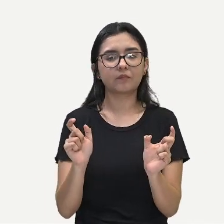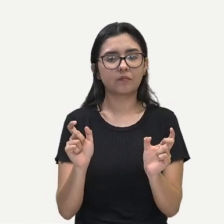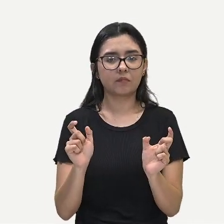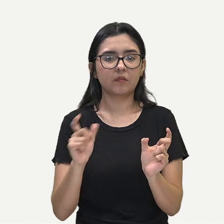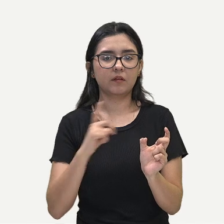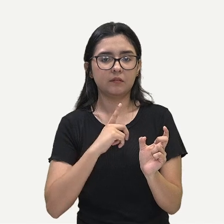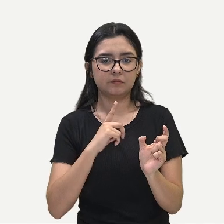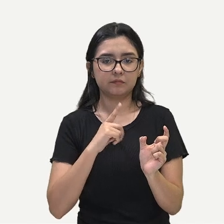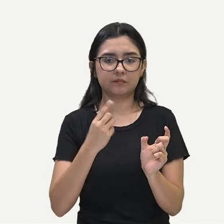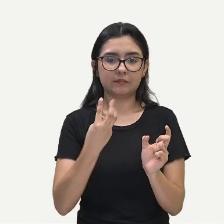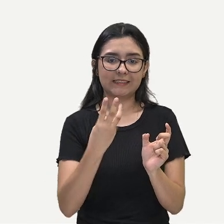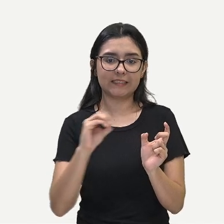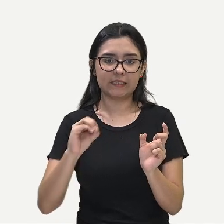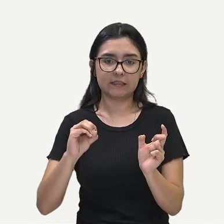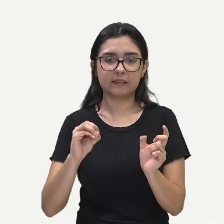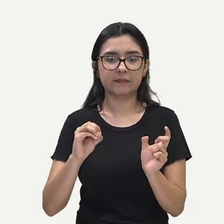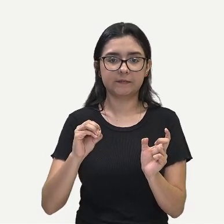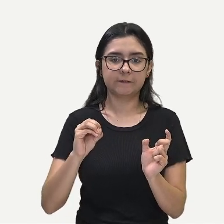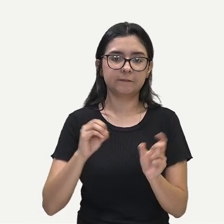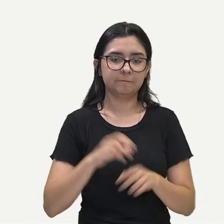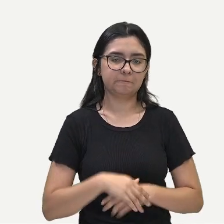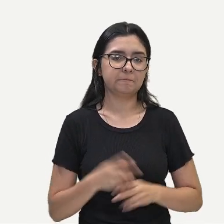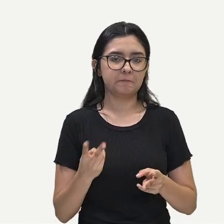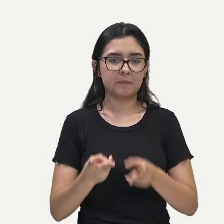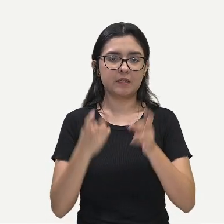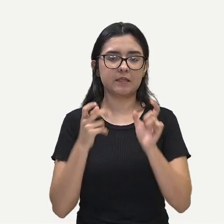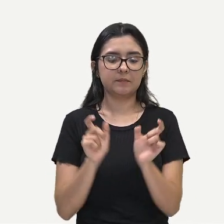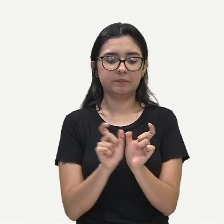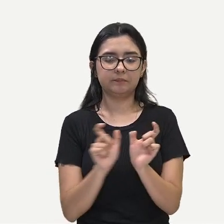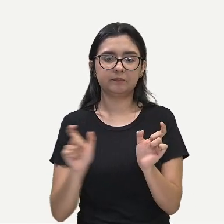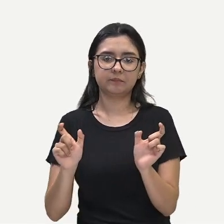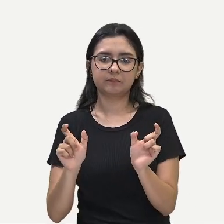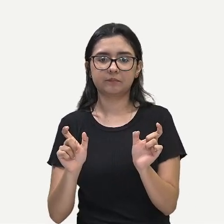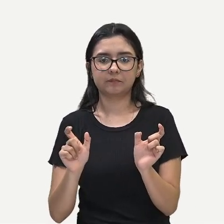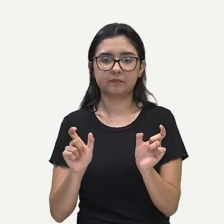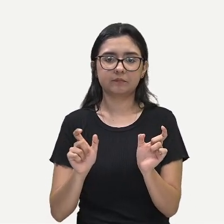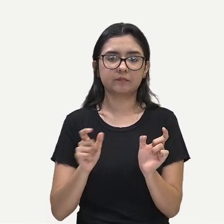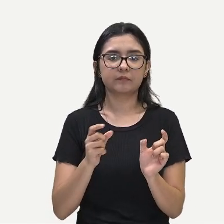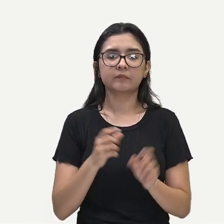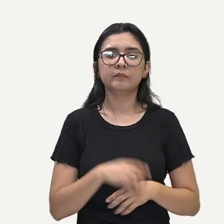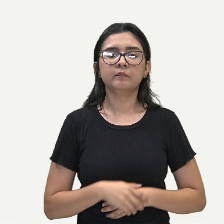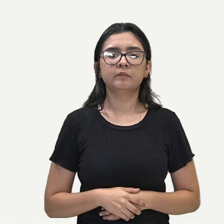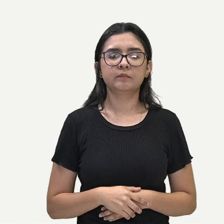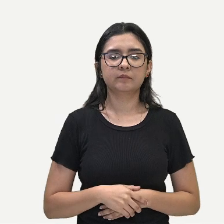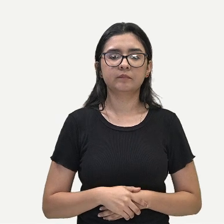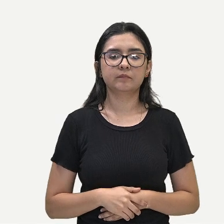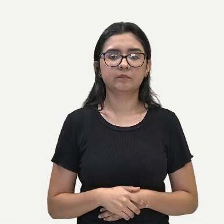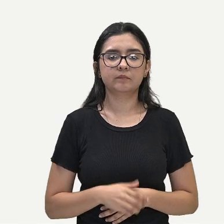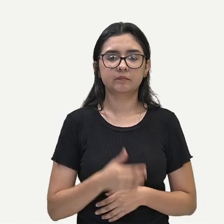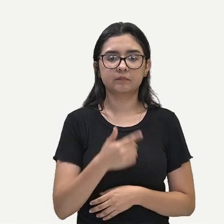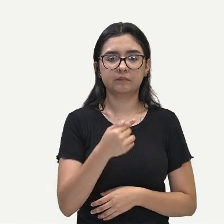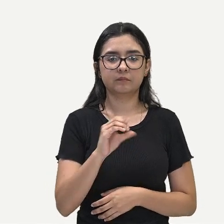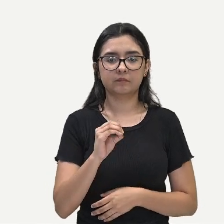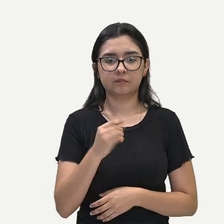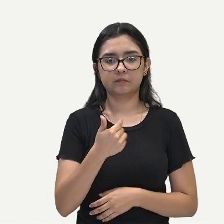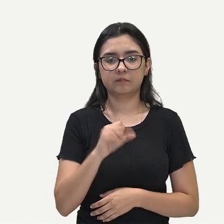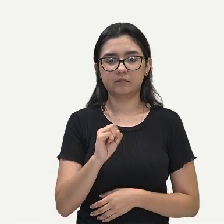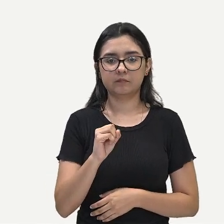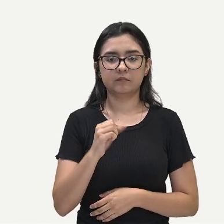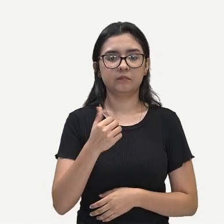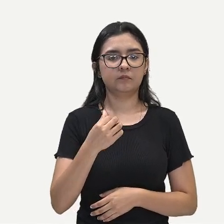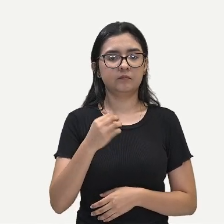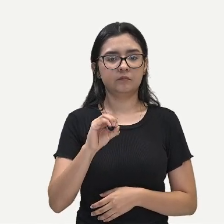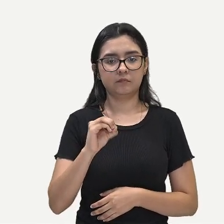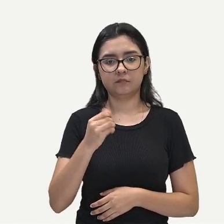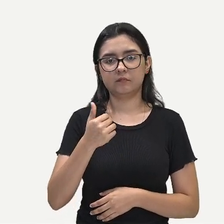la Y, 31, 40, 50, 60, 70,